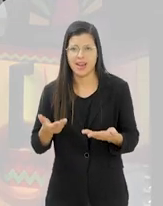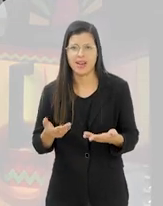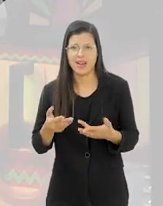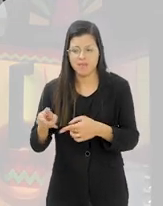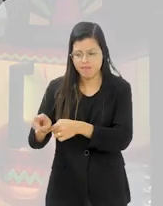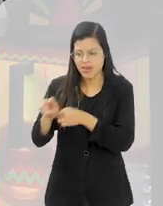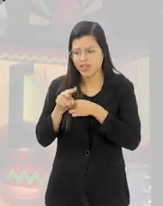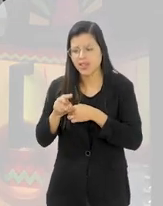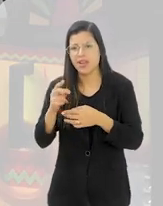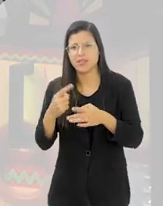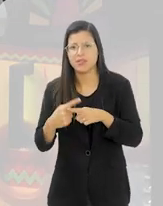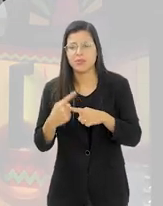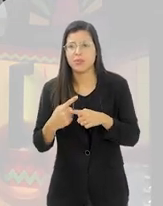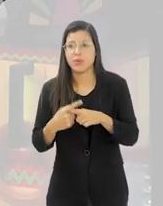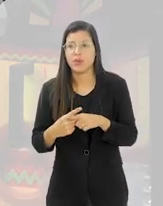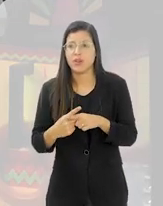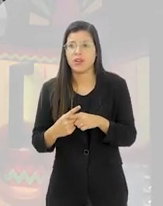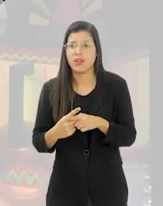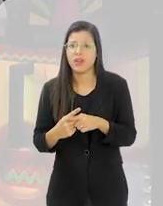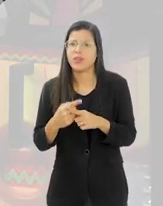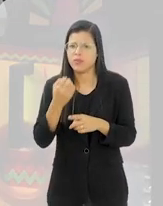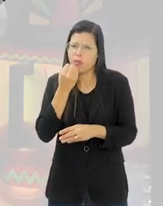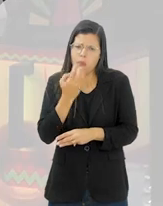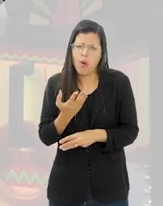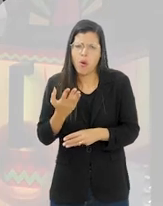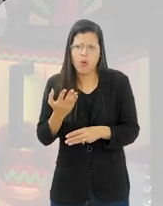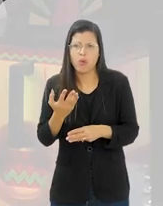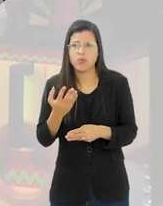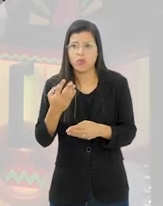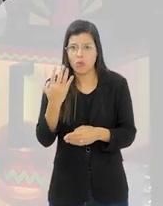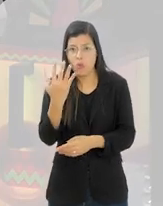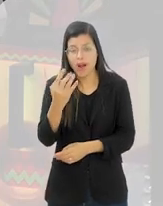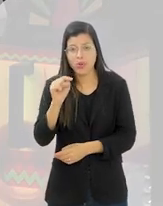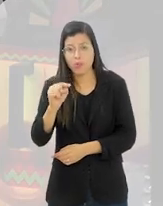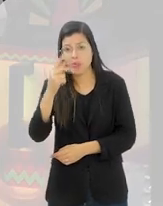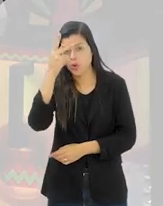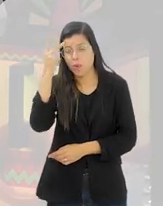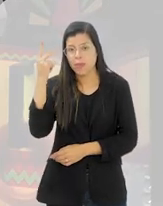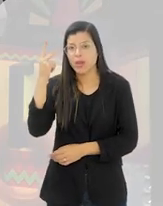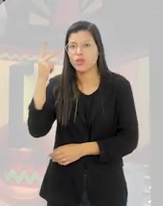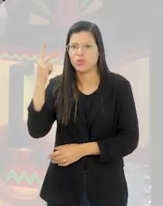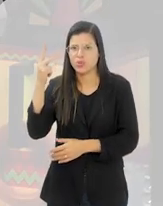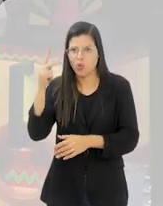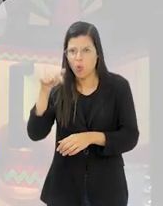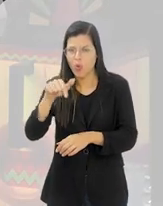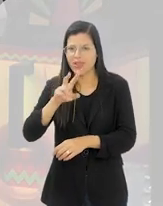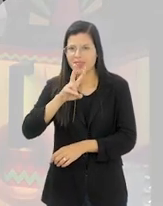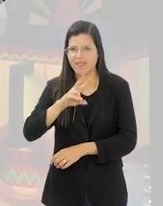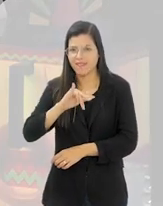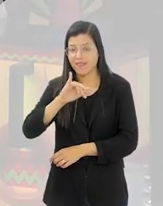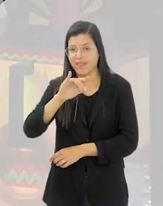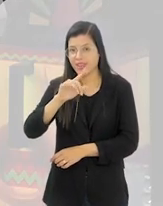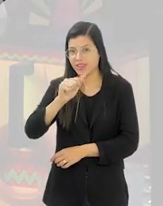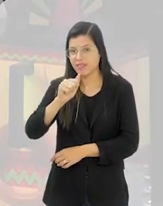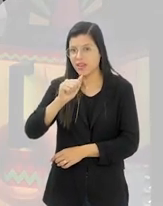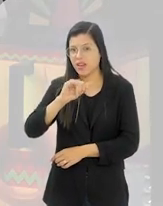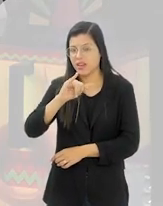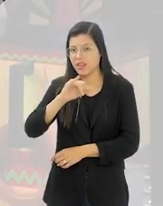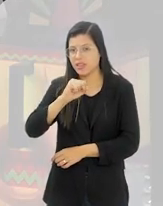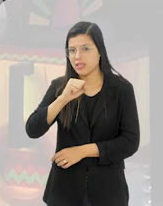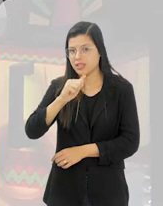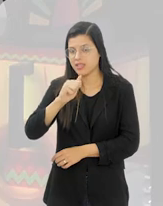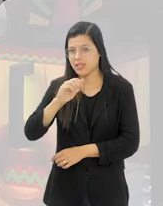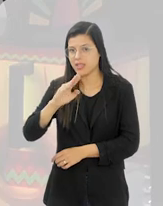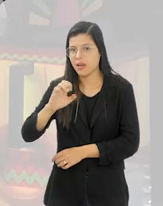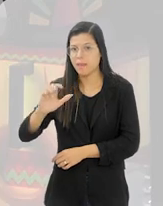a pena, porque assim, estava todo mundo esperando pela festa. Nós colocamos 4 mil pessoas dentro da quadra da Vila Isabel, que é imensa, né? Para homenagear a Noel Rosa.